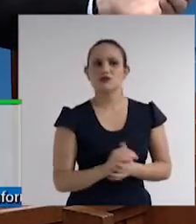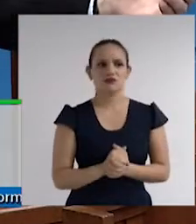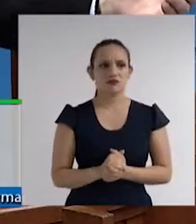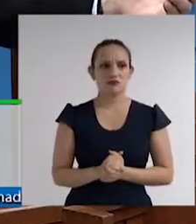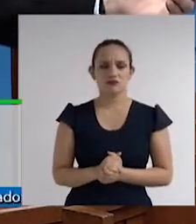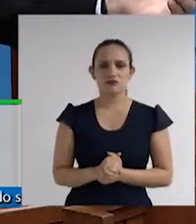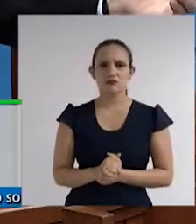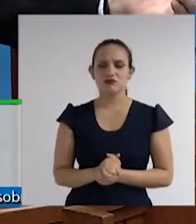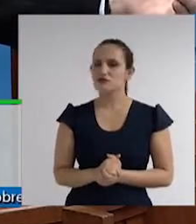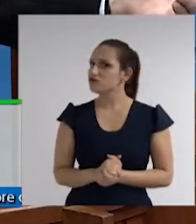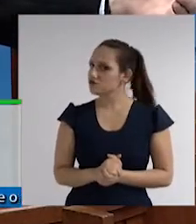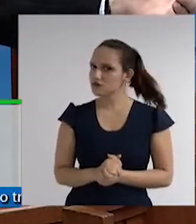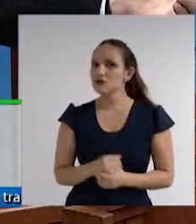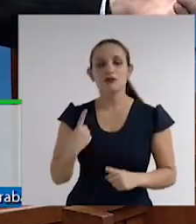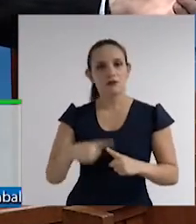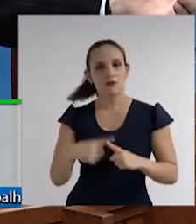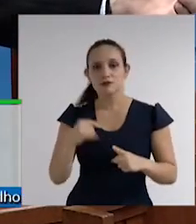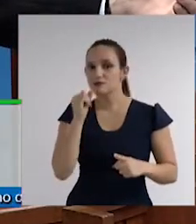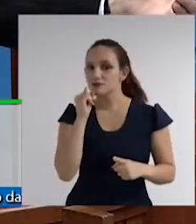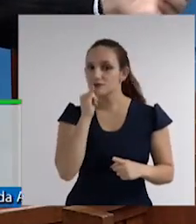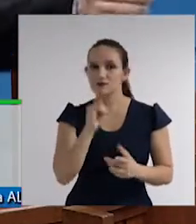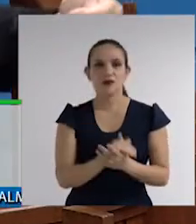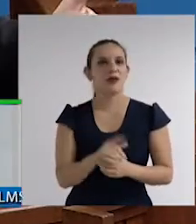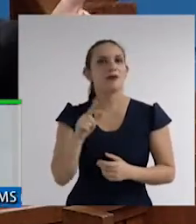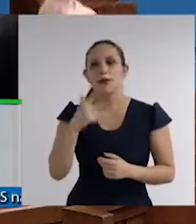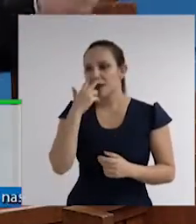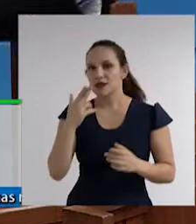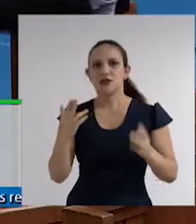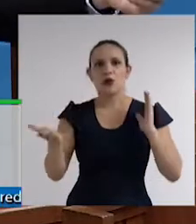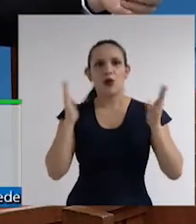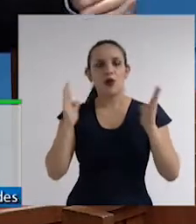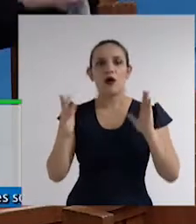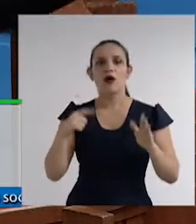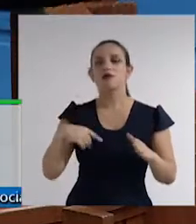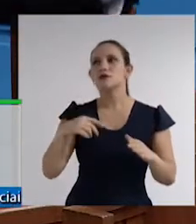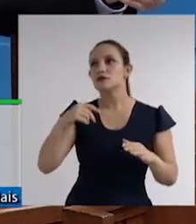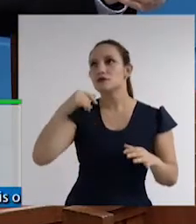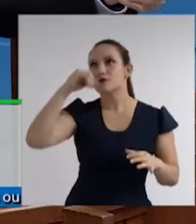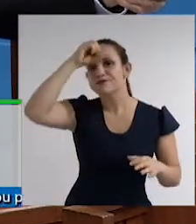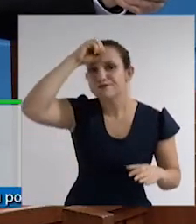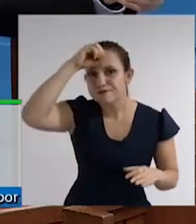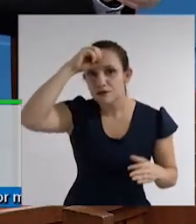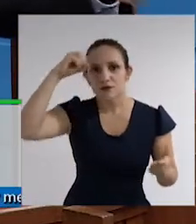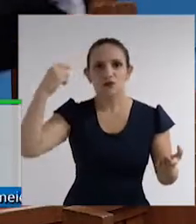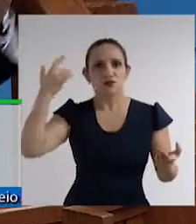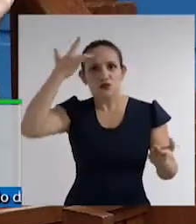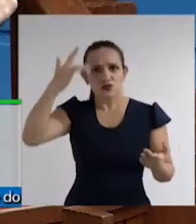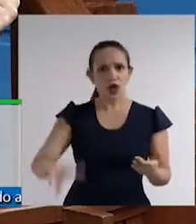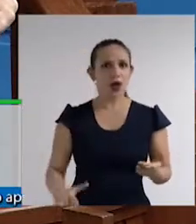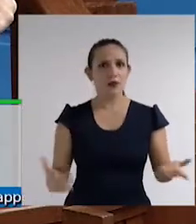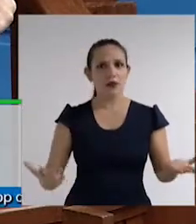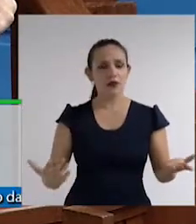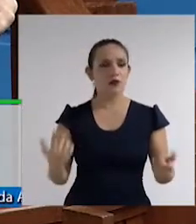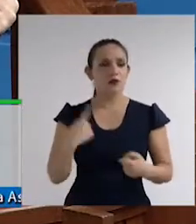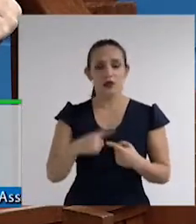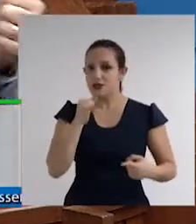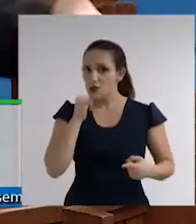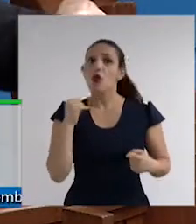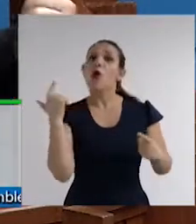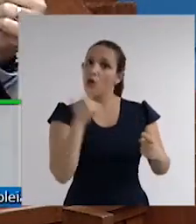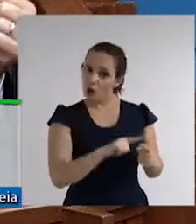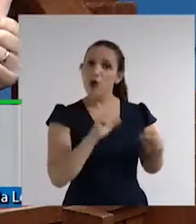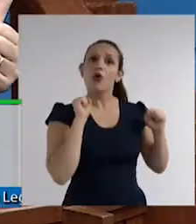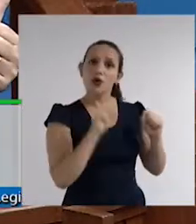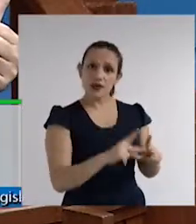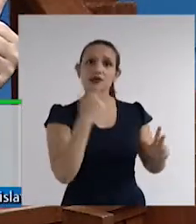foi elemento de manobra, porque, na real, ele negociou, ele conseguiu o avanço, mas não está chegando na bomba. Por